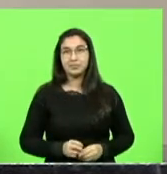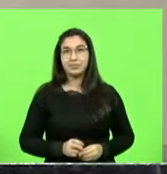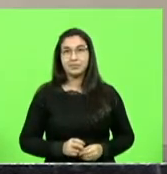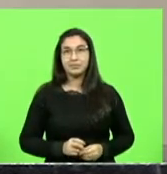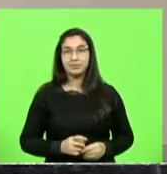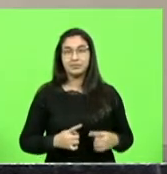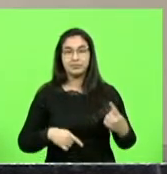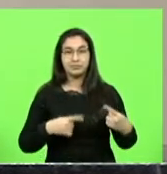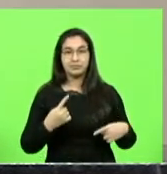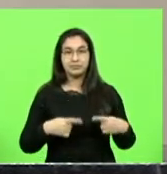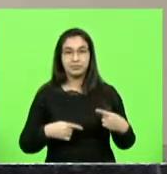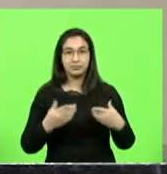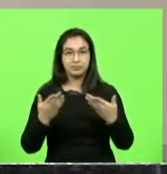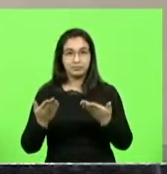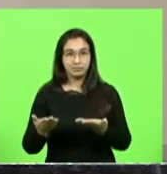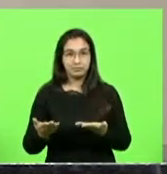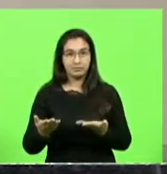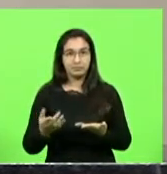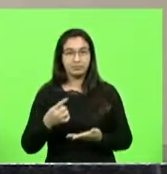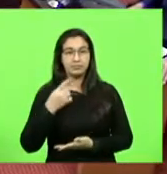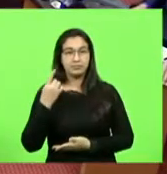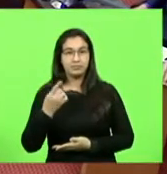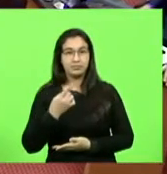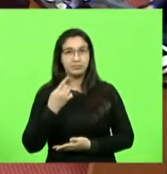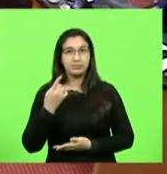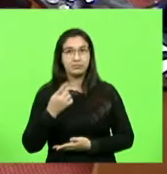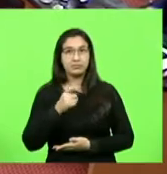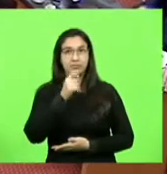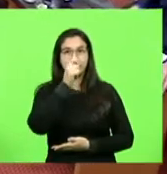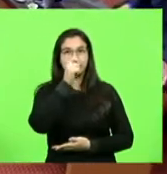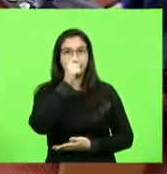Para discutir, com a palavra, deputado Jomim.